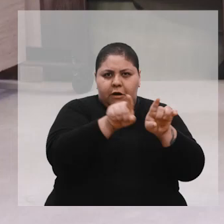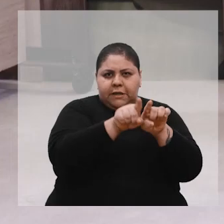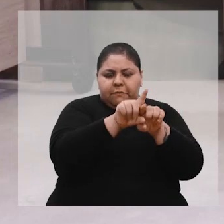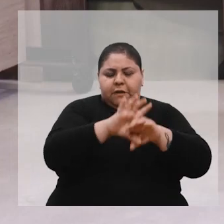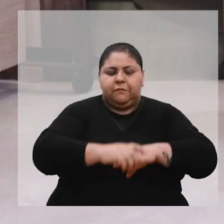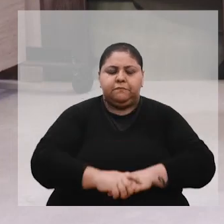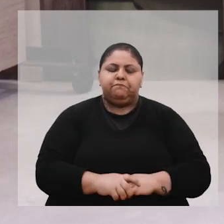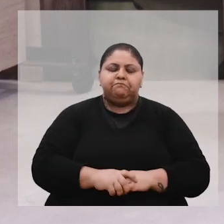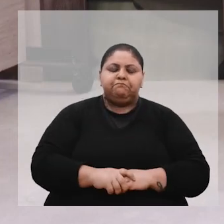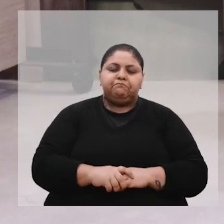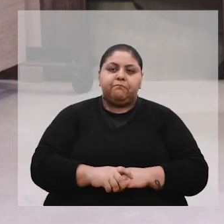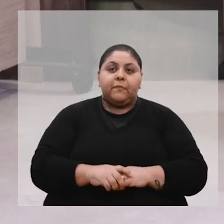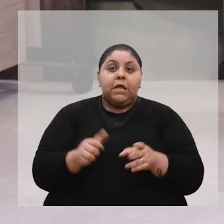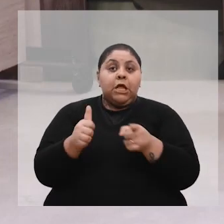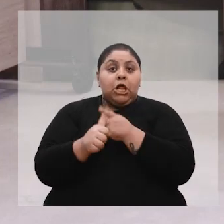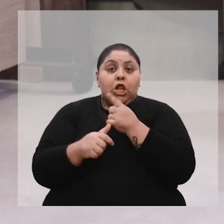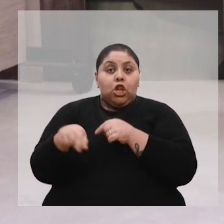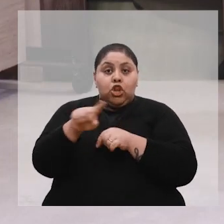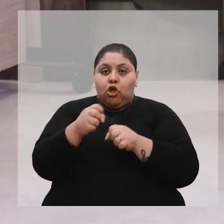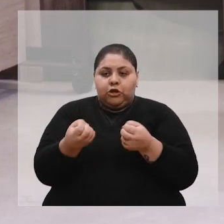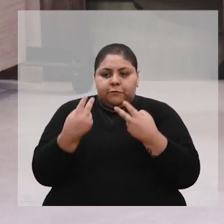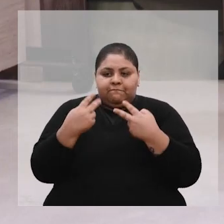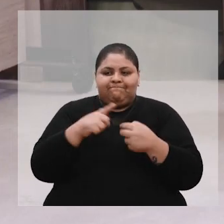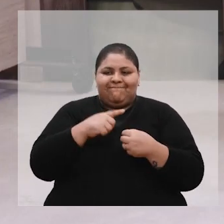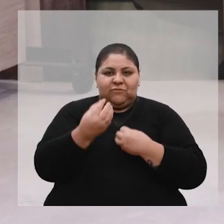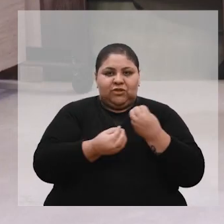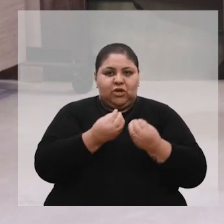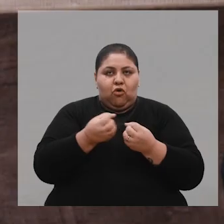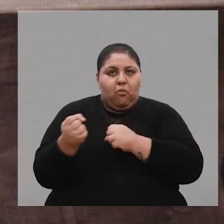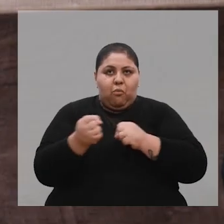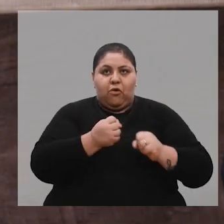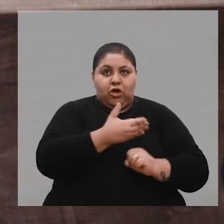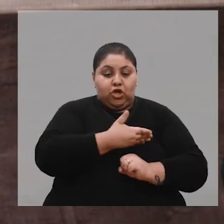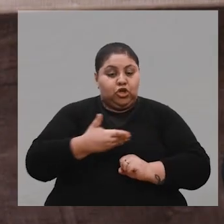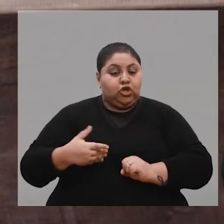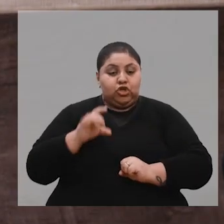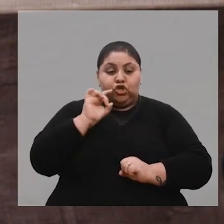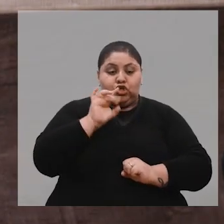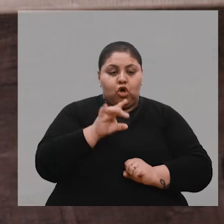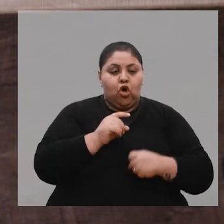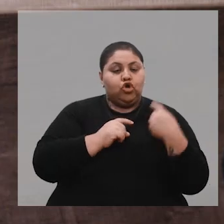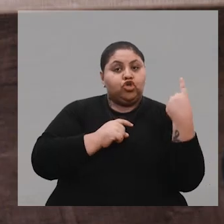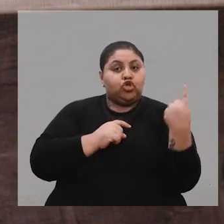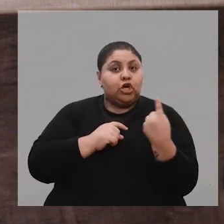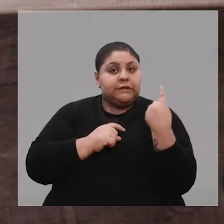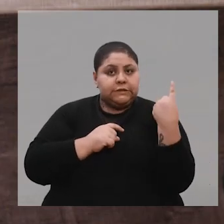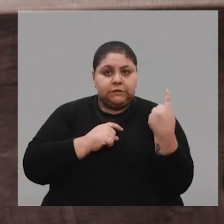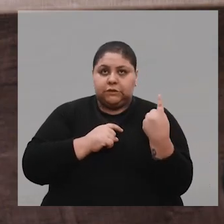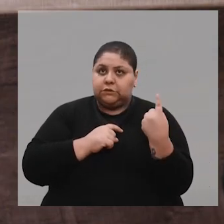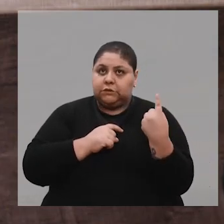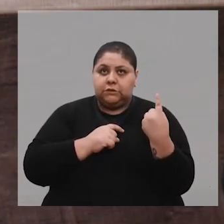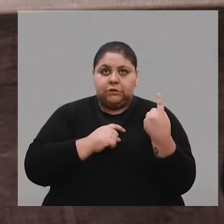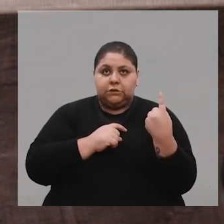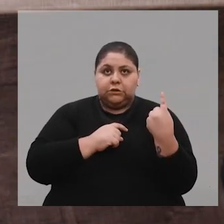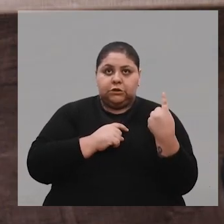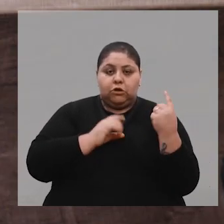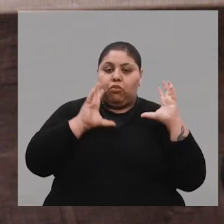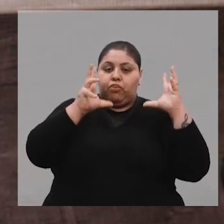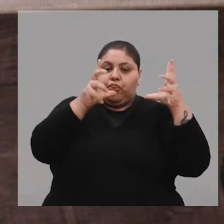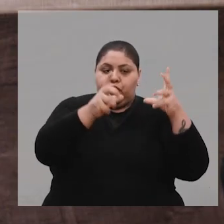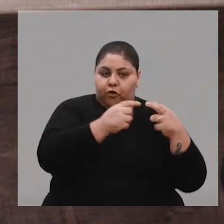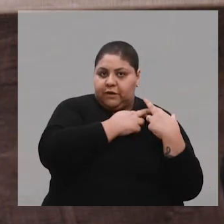ainda? Bom, primeiramente, nós percebemos que não tem como o poder público sozinho arcar com